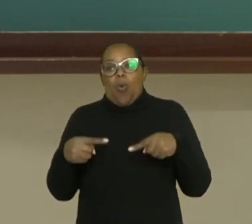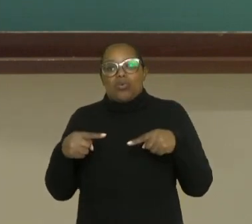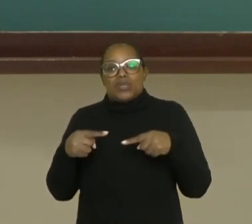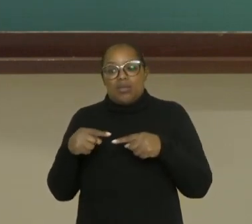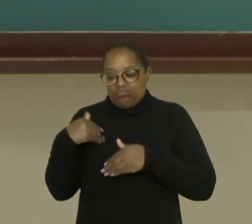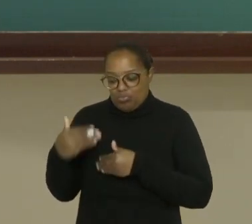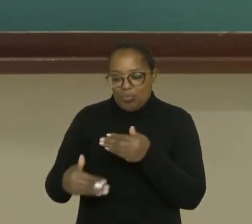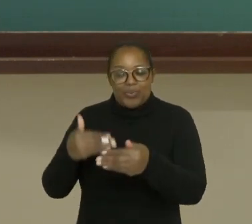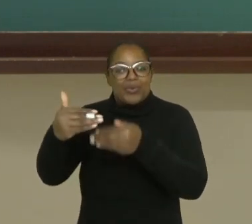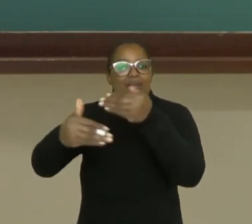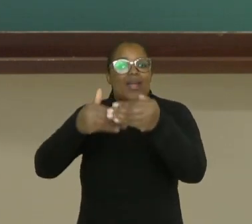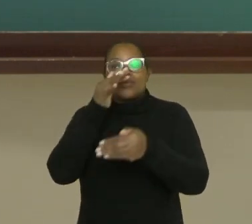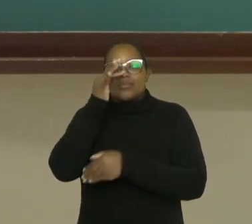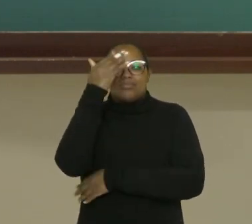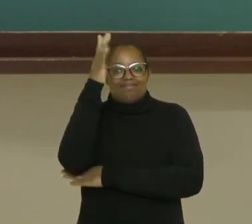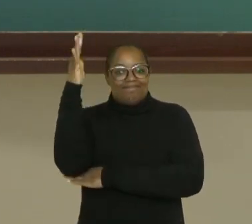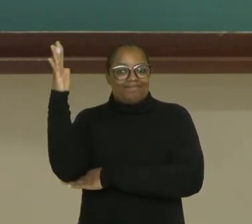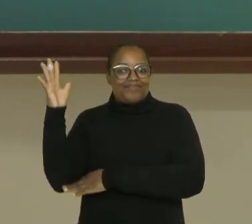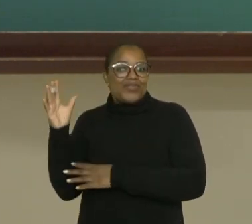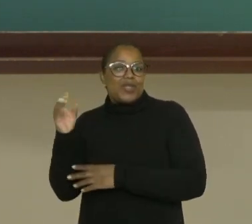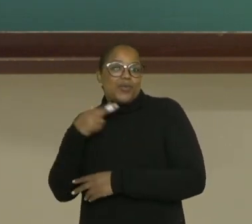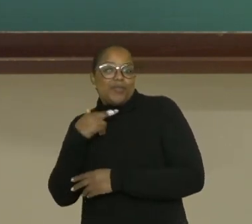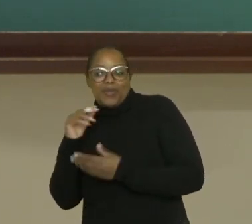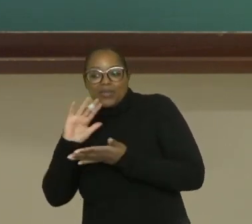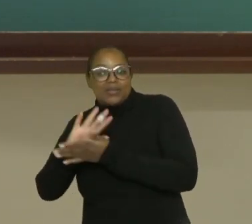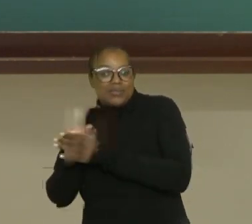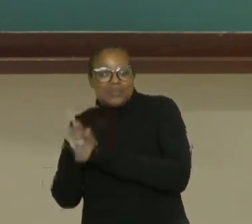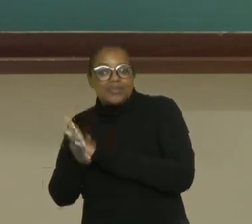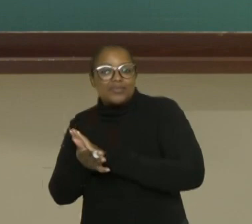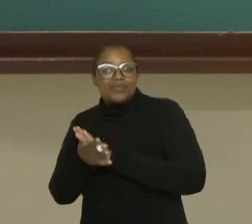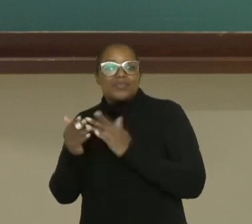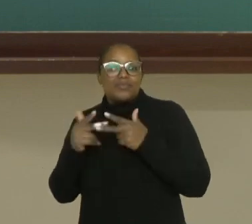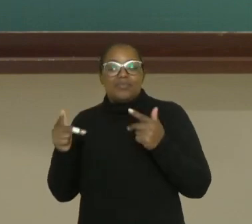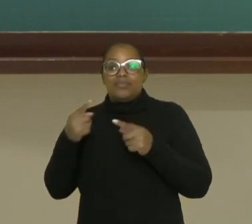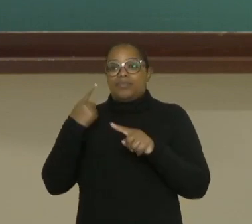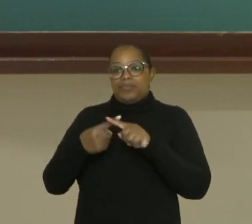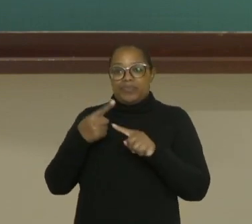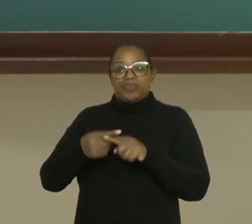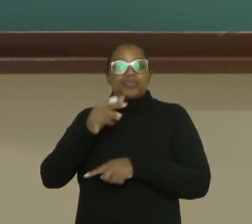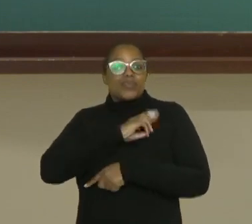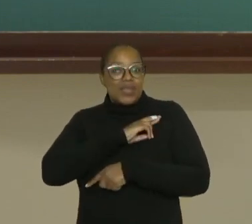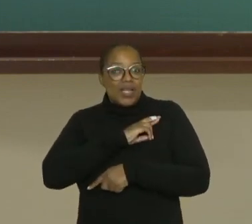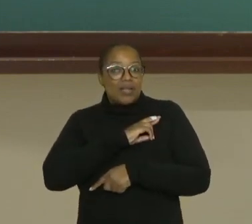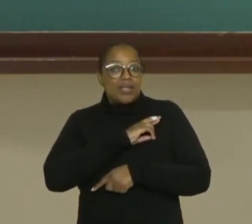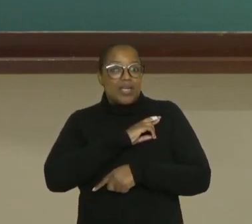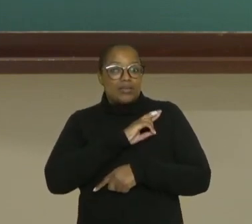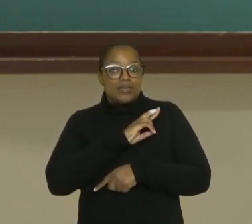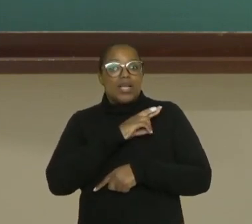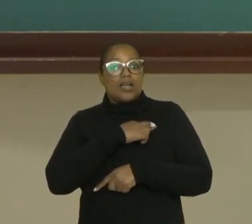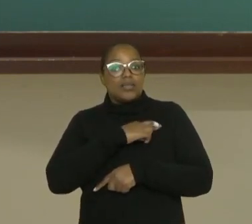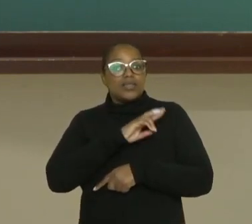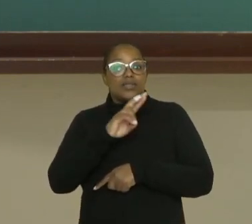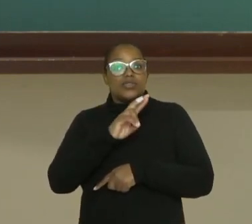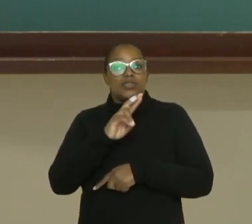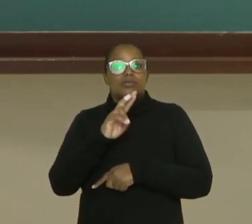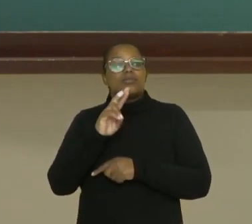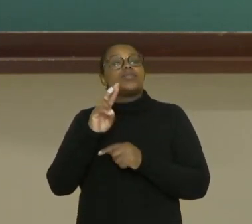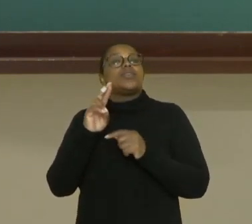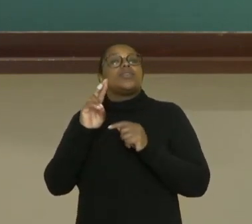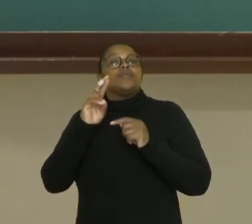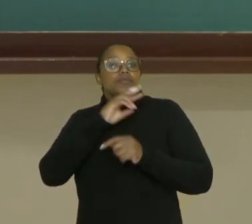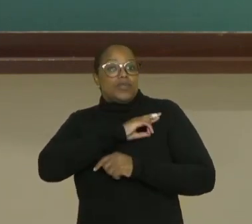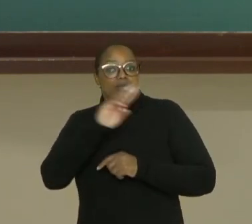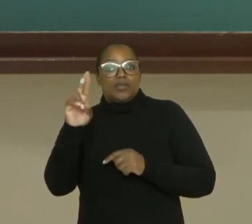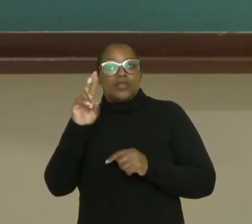está dizendo com isso? Que a religiosidade dele é diferente da religiosidade do homem branco, que tem a crença em Deus,